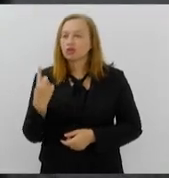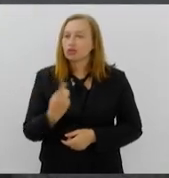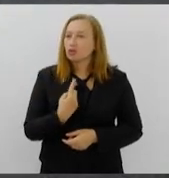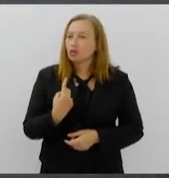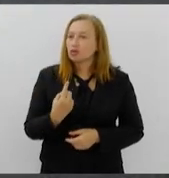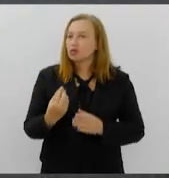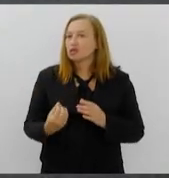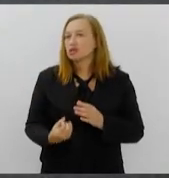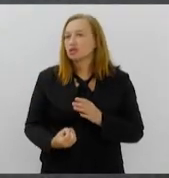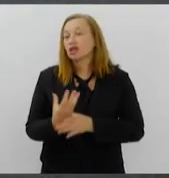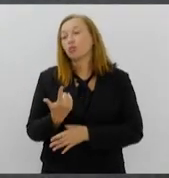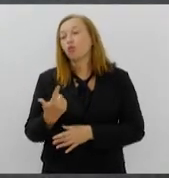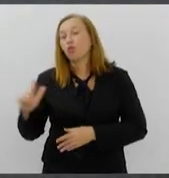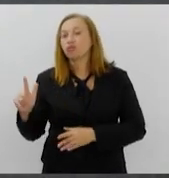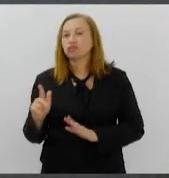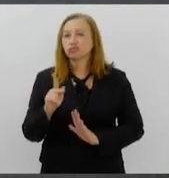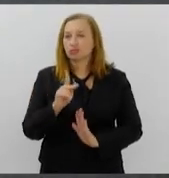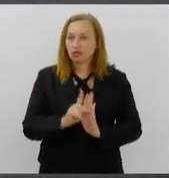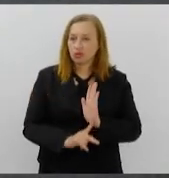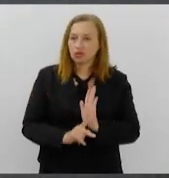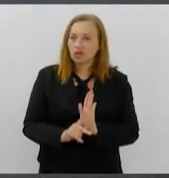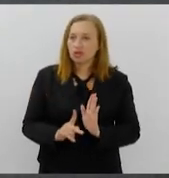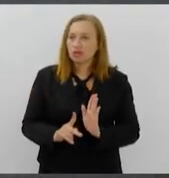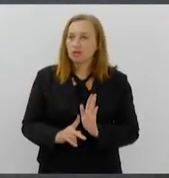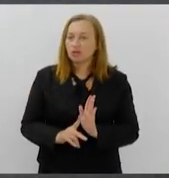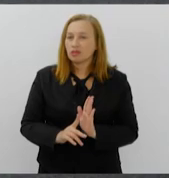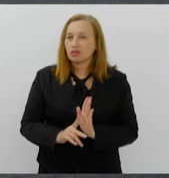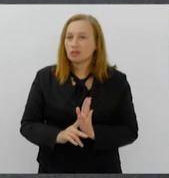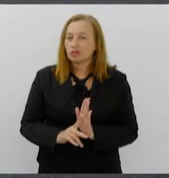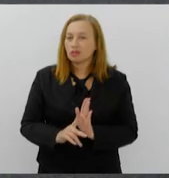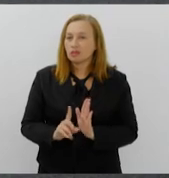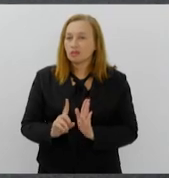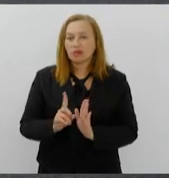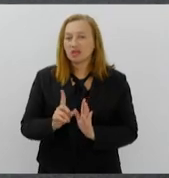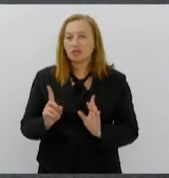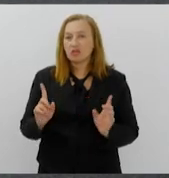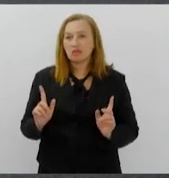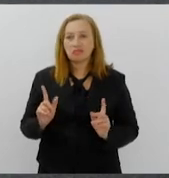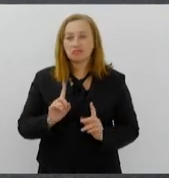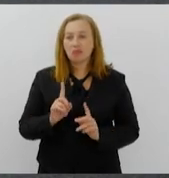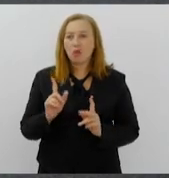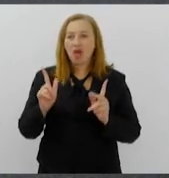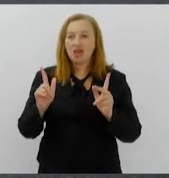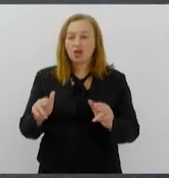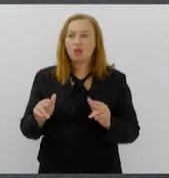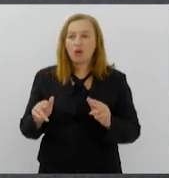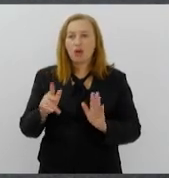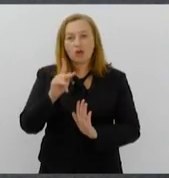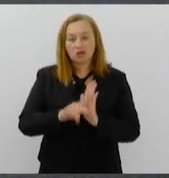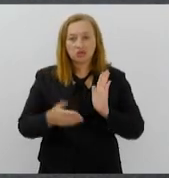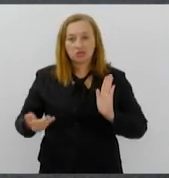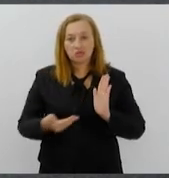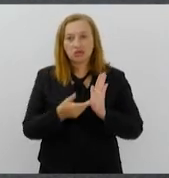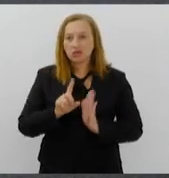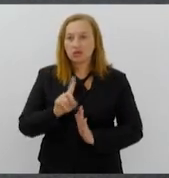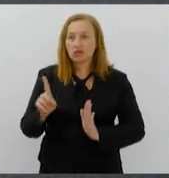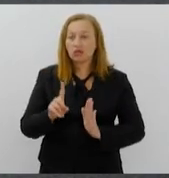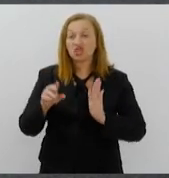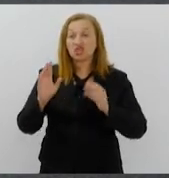um outro projeto, mas que não colide com esse, que são medidas a serem